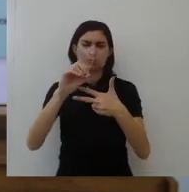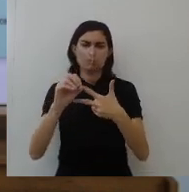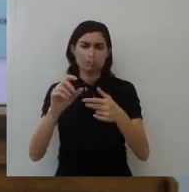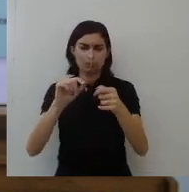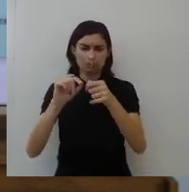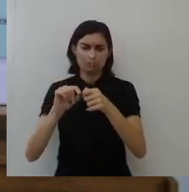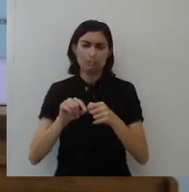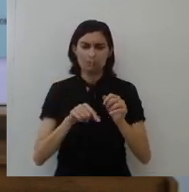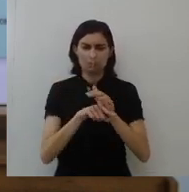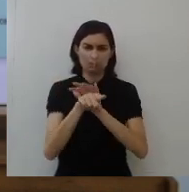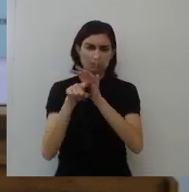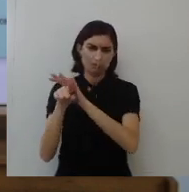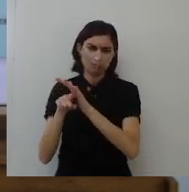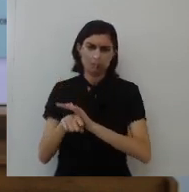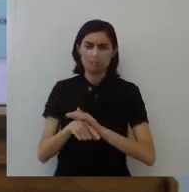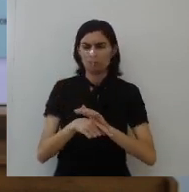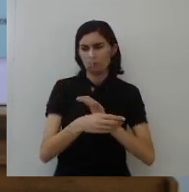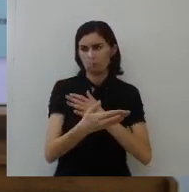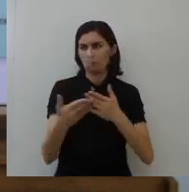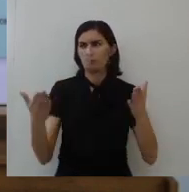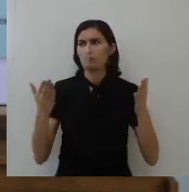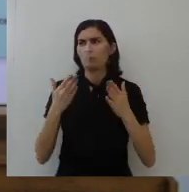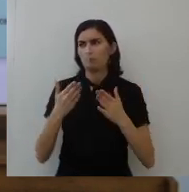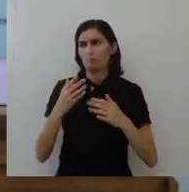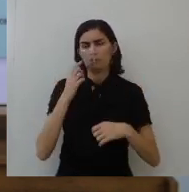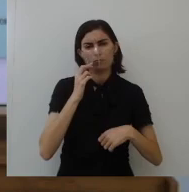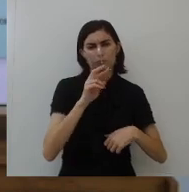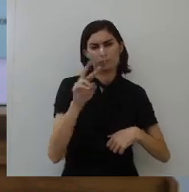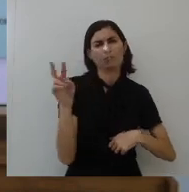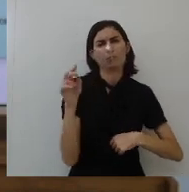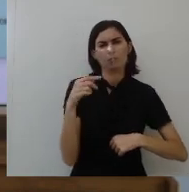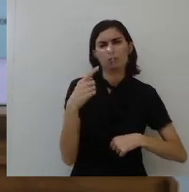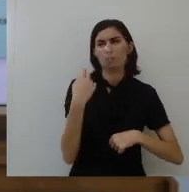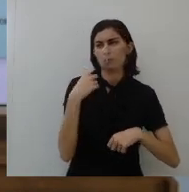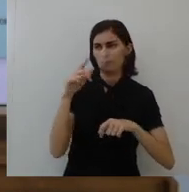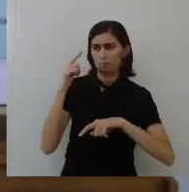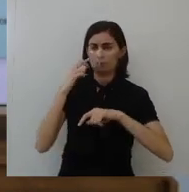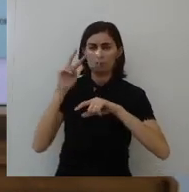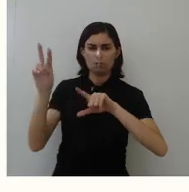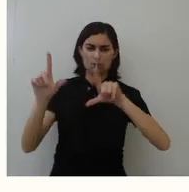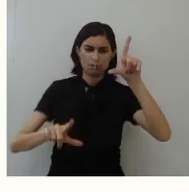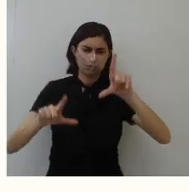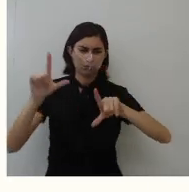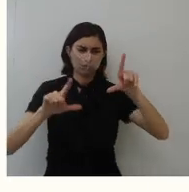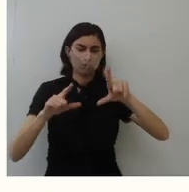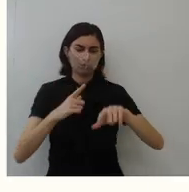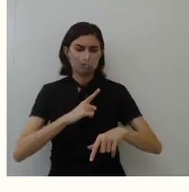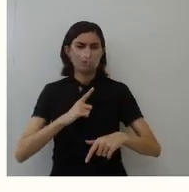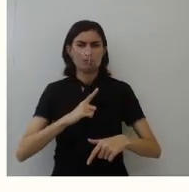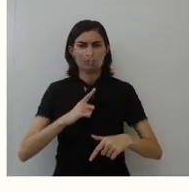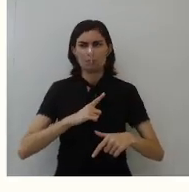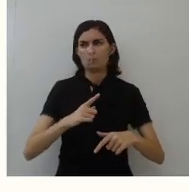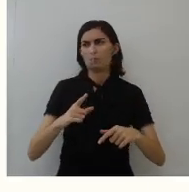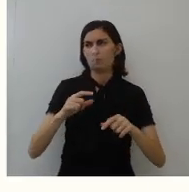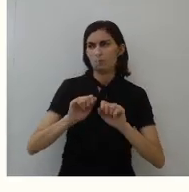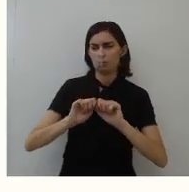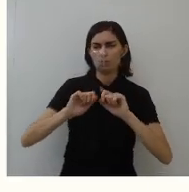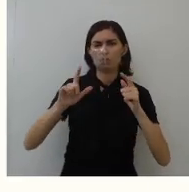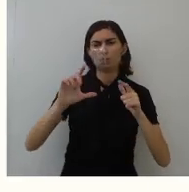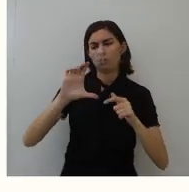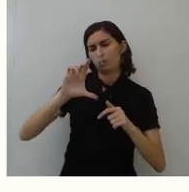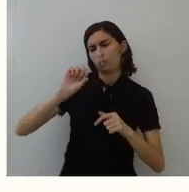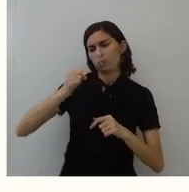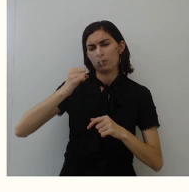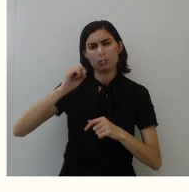fazia essa análise que a gente vai fazer agora, tá? No visor de vocês. Nós temos um esquema